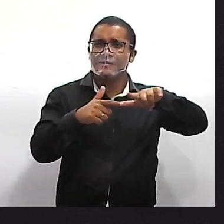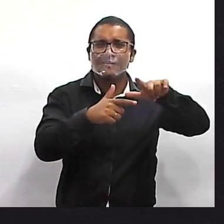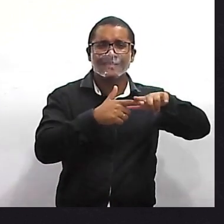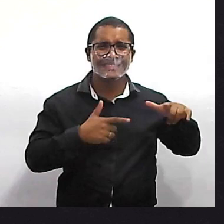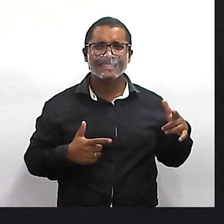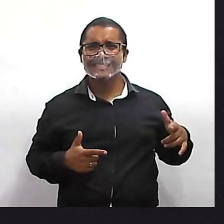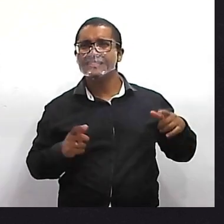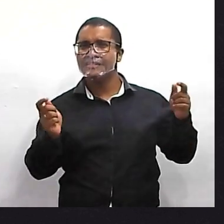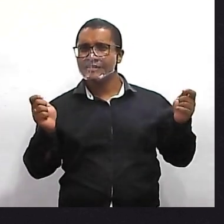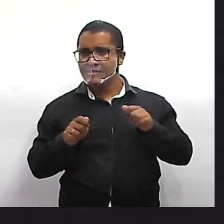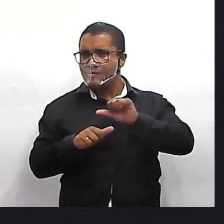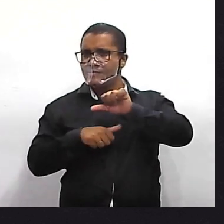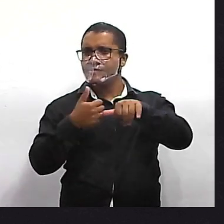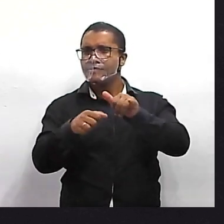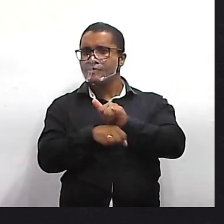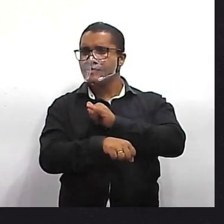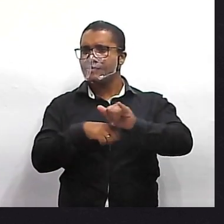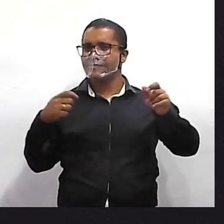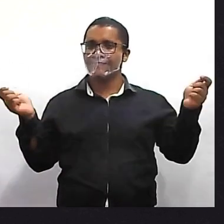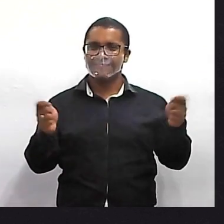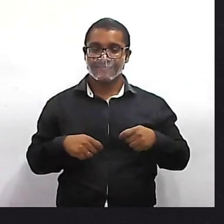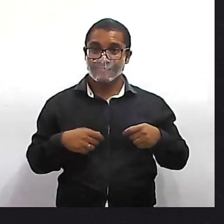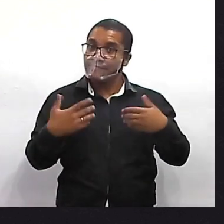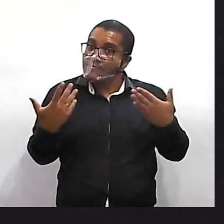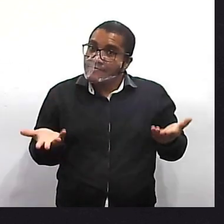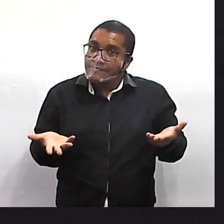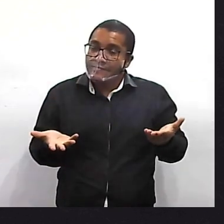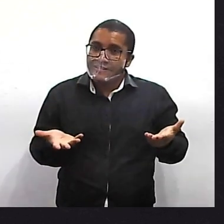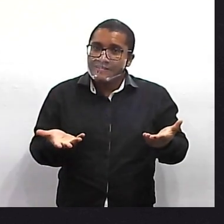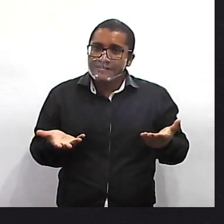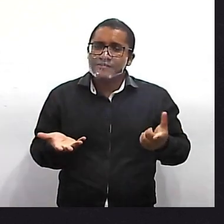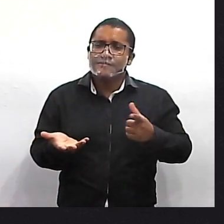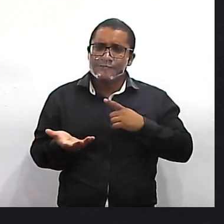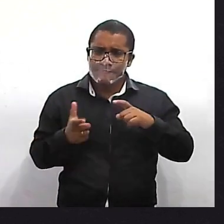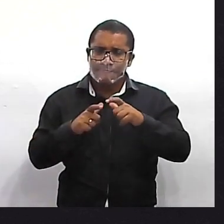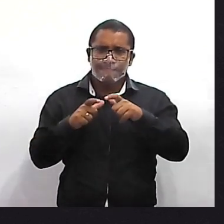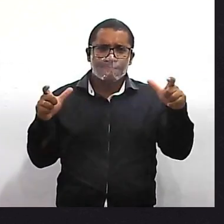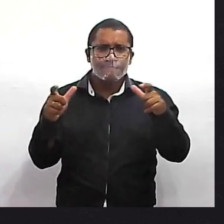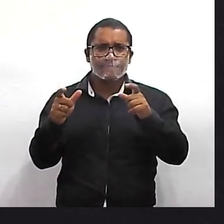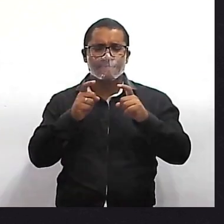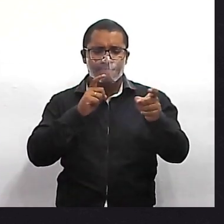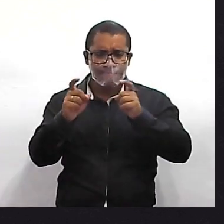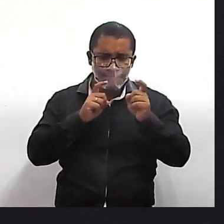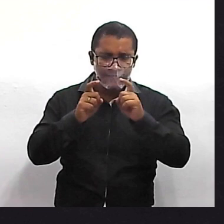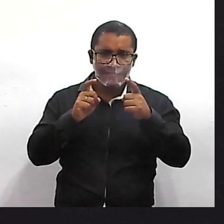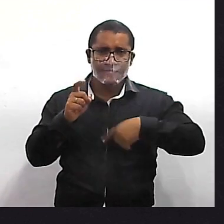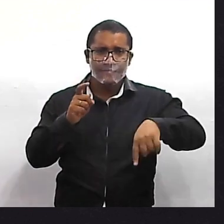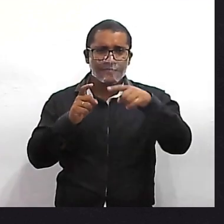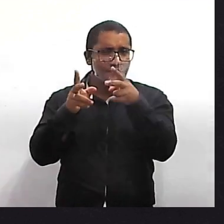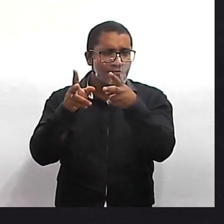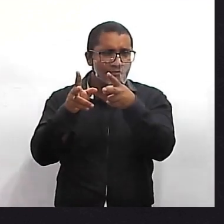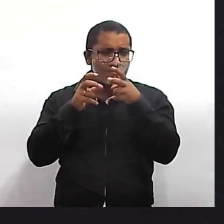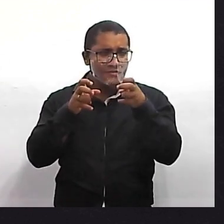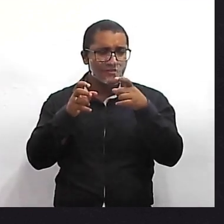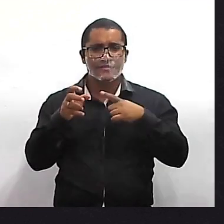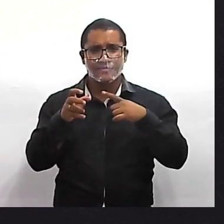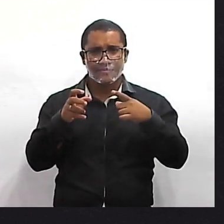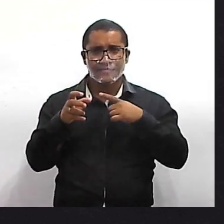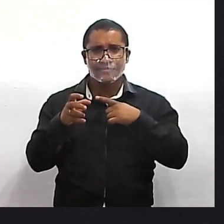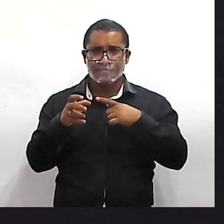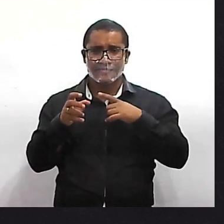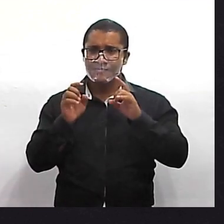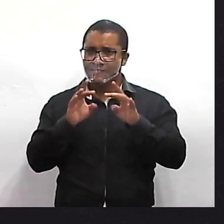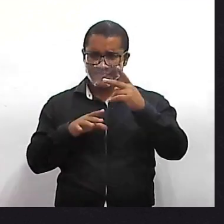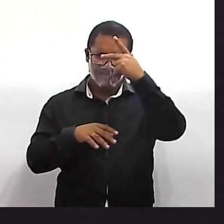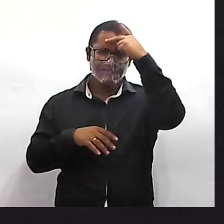caos. Exatamente. E amplia-se essa discussão quando a gente enxerga que não somente as pessoas,